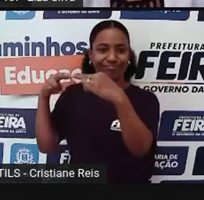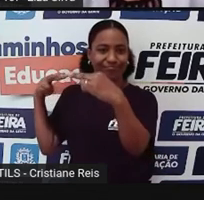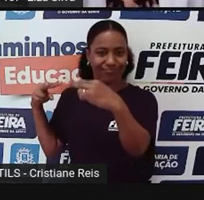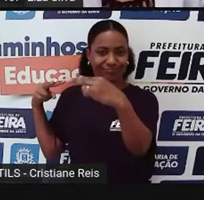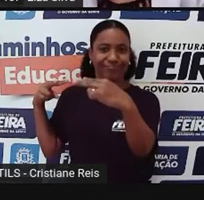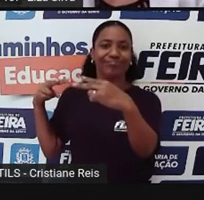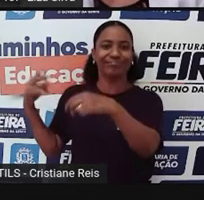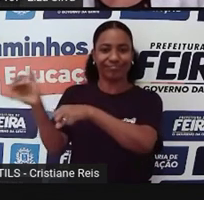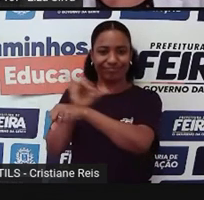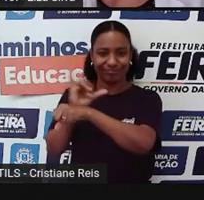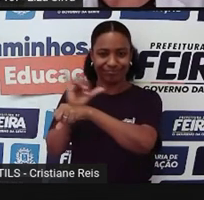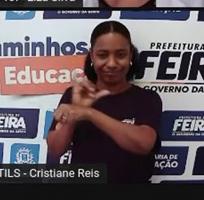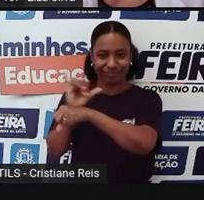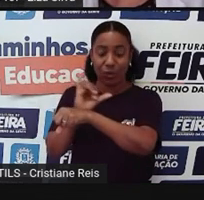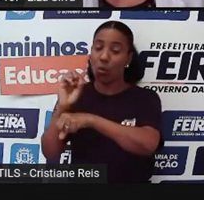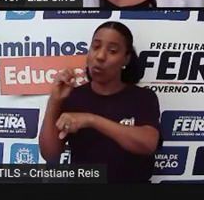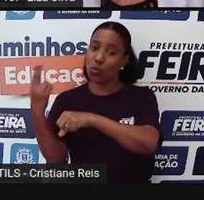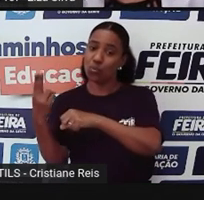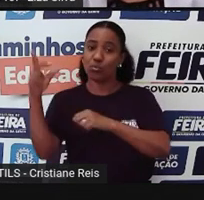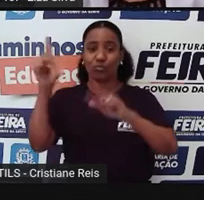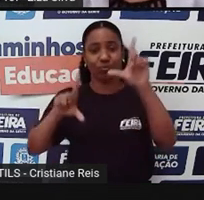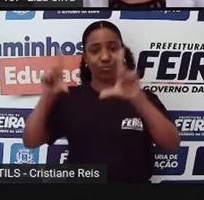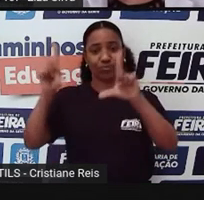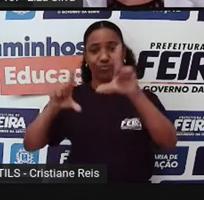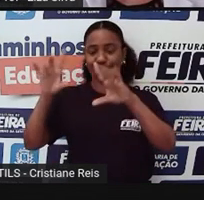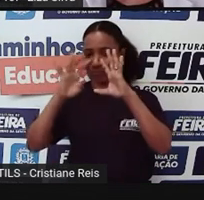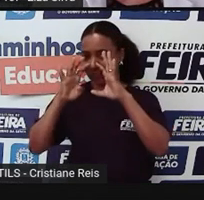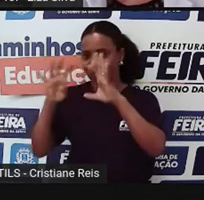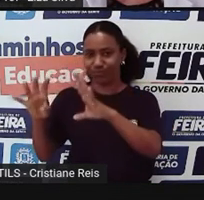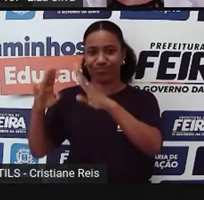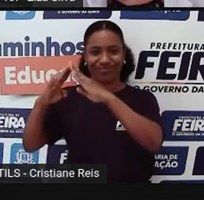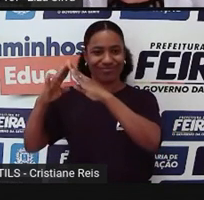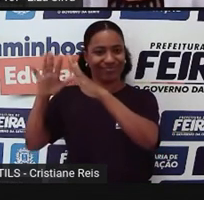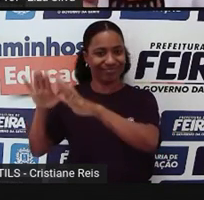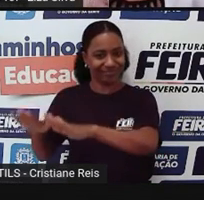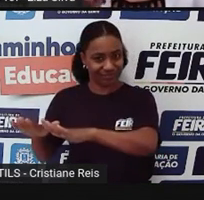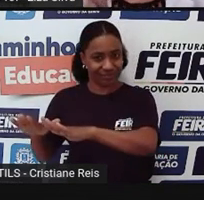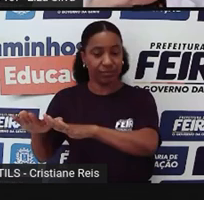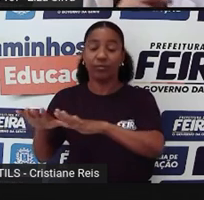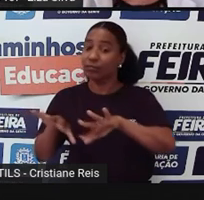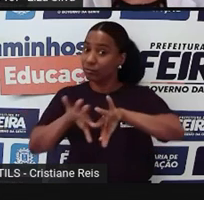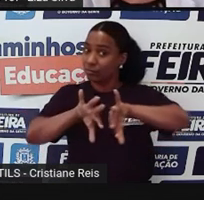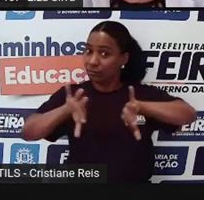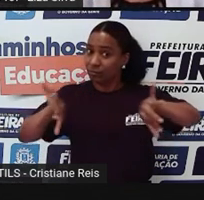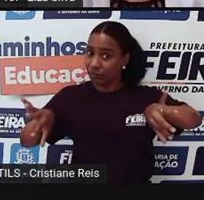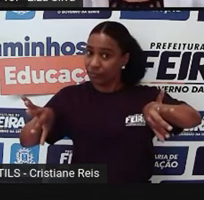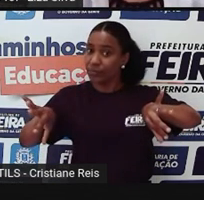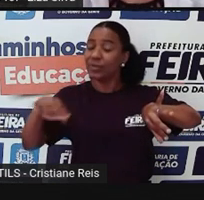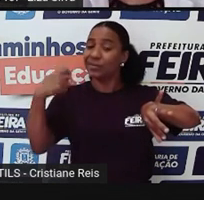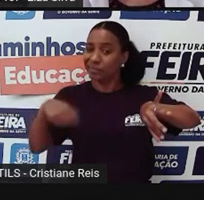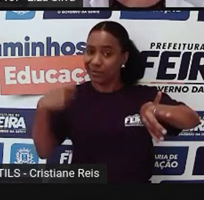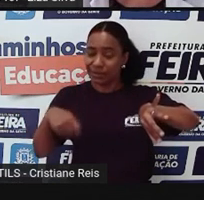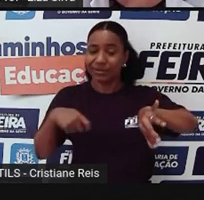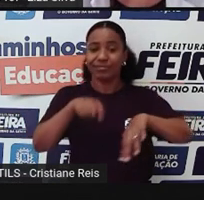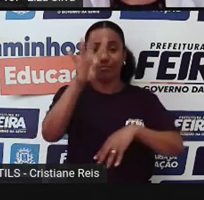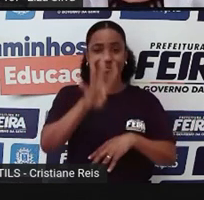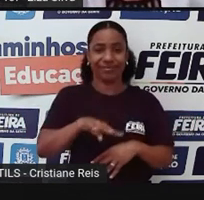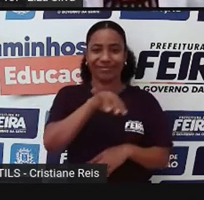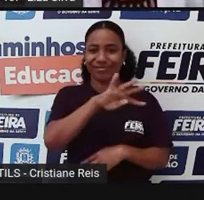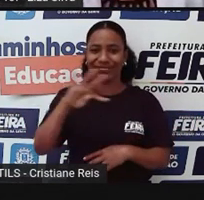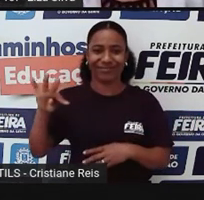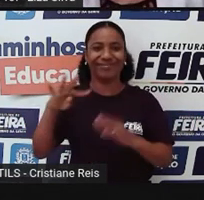Seduc no YouTube ou na televisão no canal 10.3 e não deixe de organizar o seu time